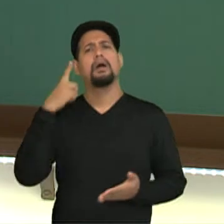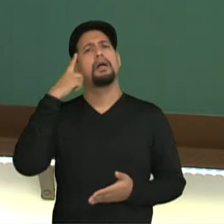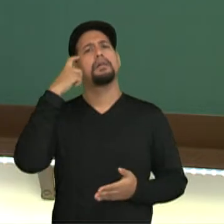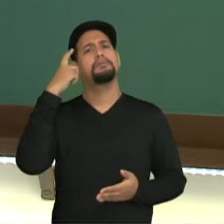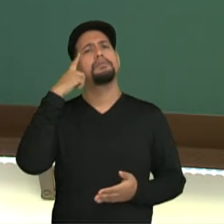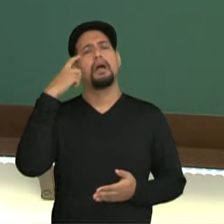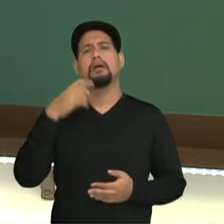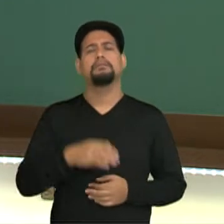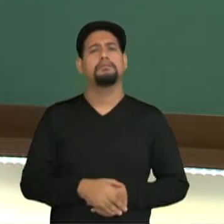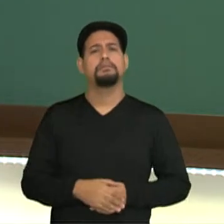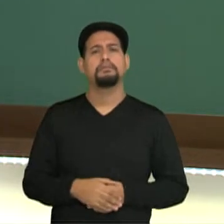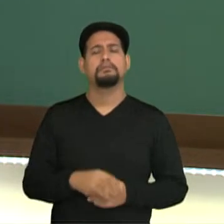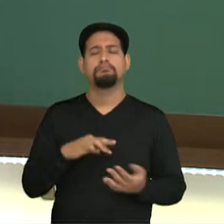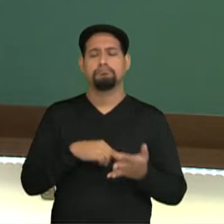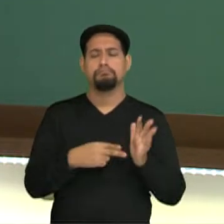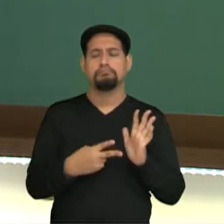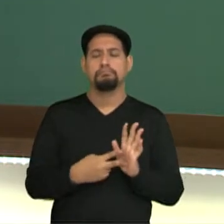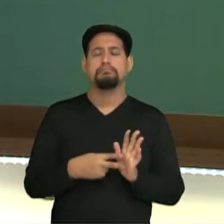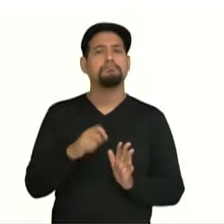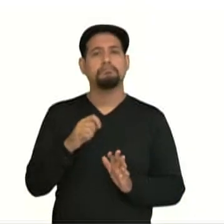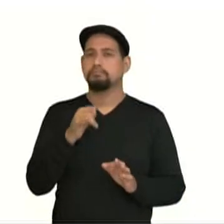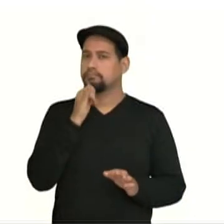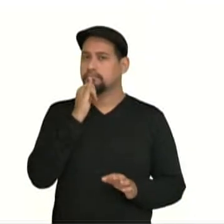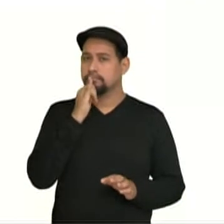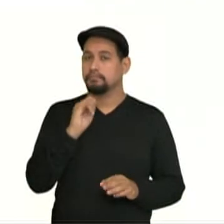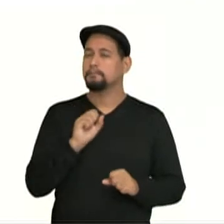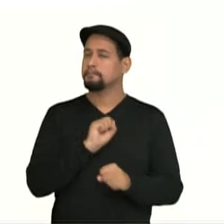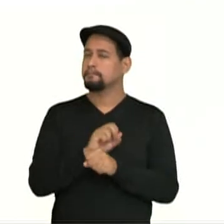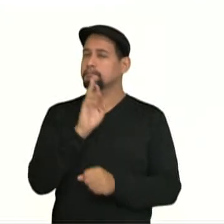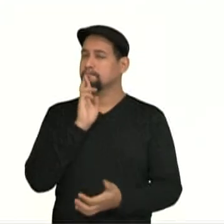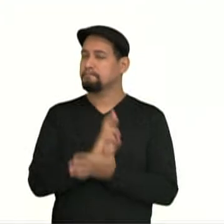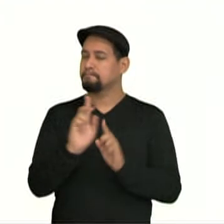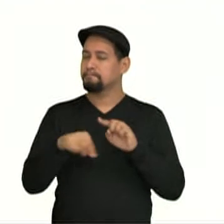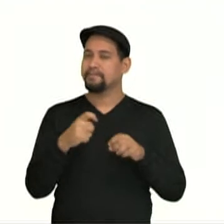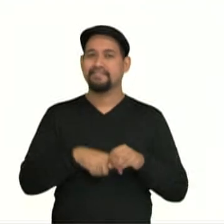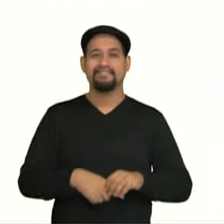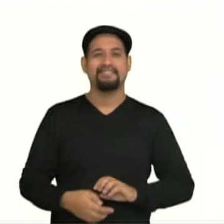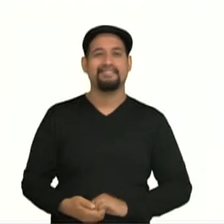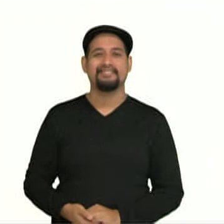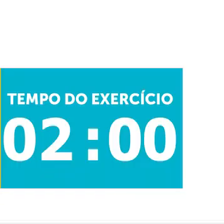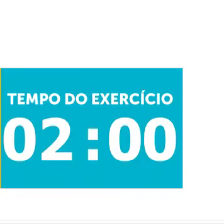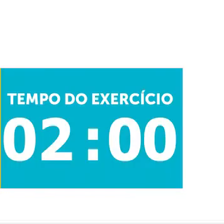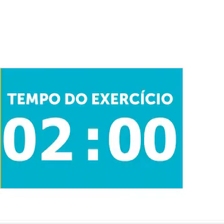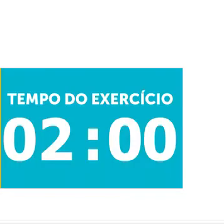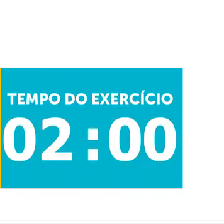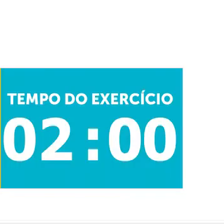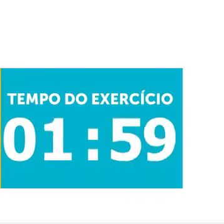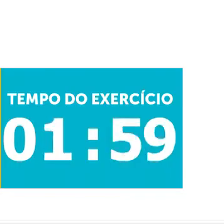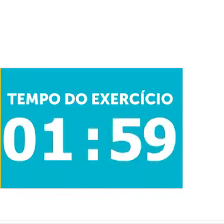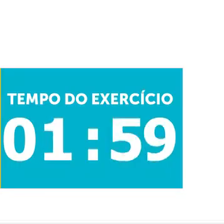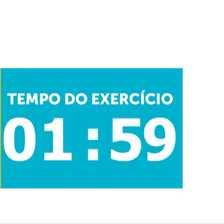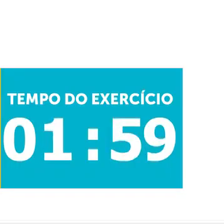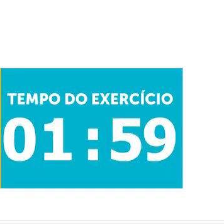could traz no segundo quadrinho? Vou dar um tempo para vocês responderem e a gente já volta.